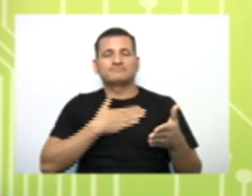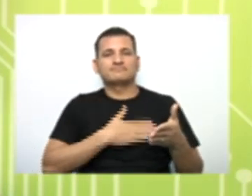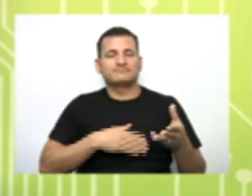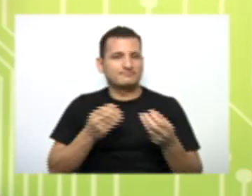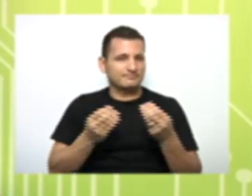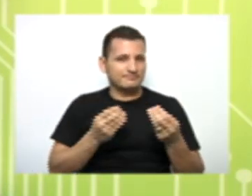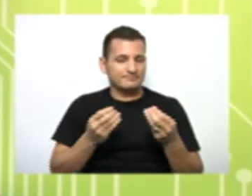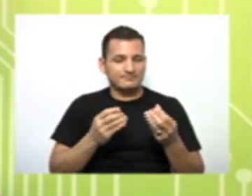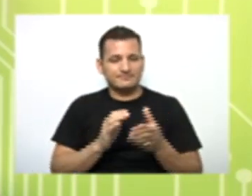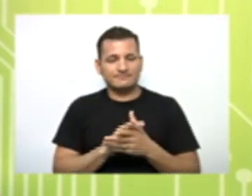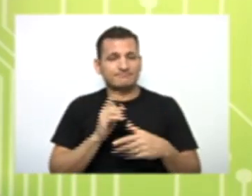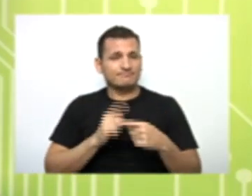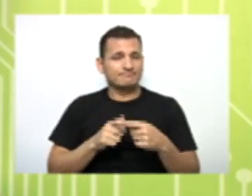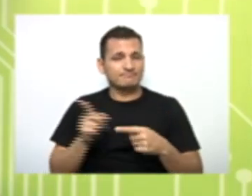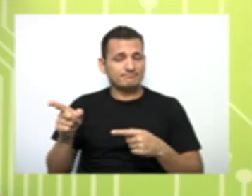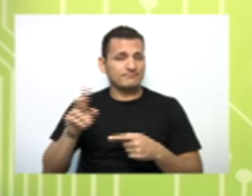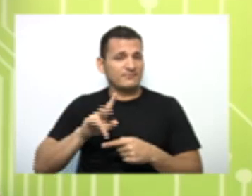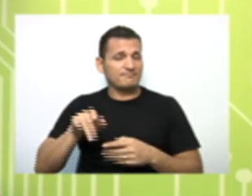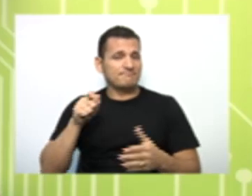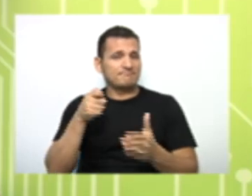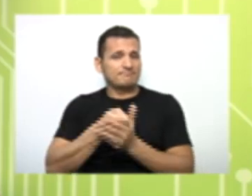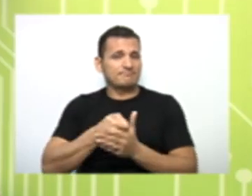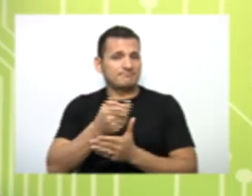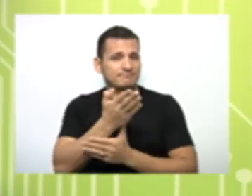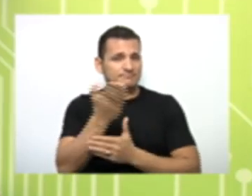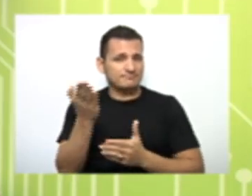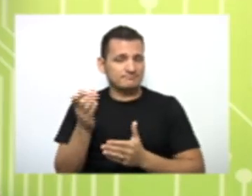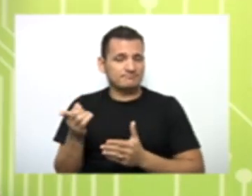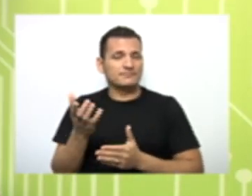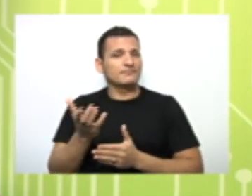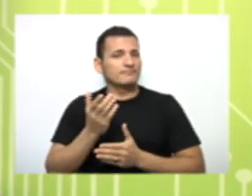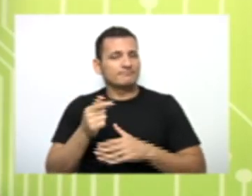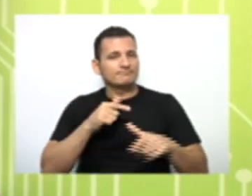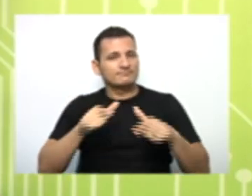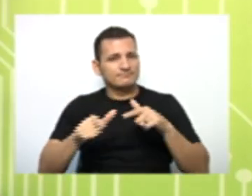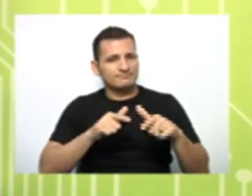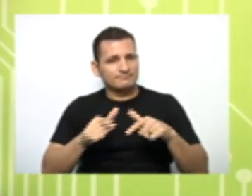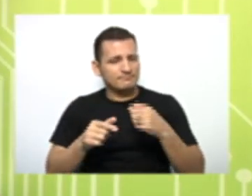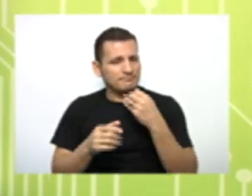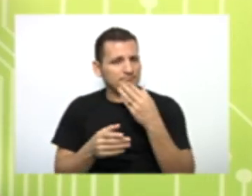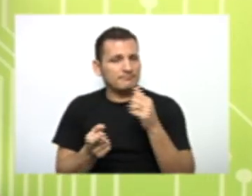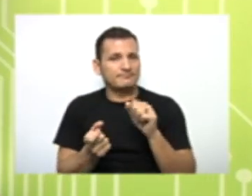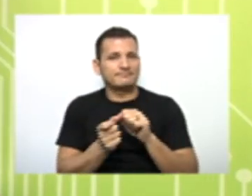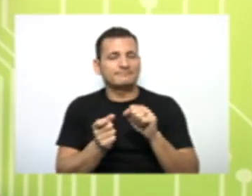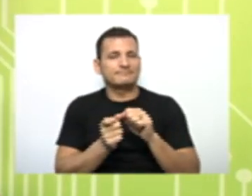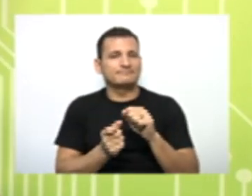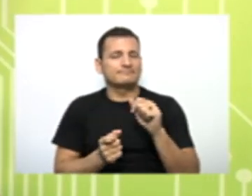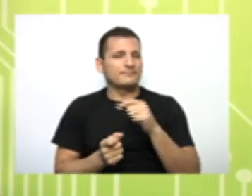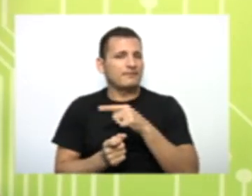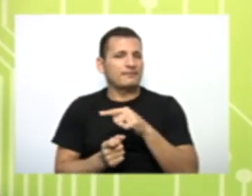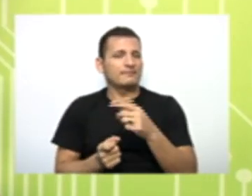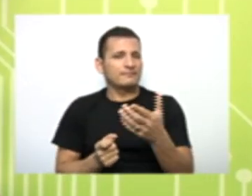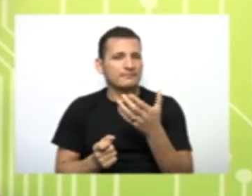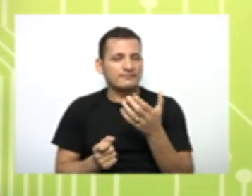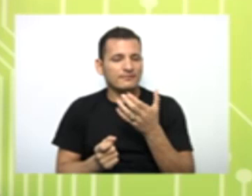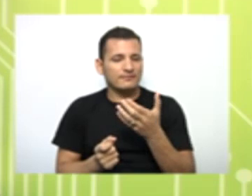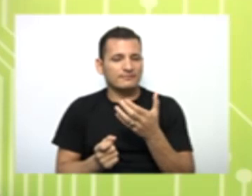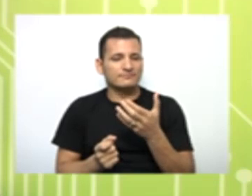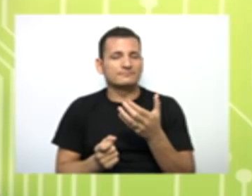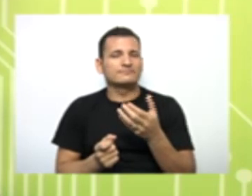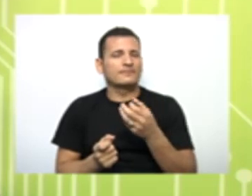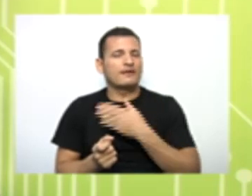né? Afinal, ele vai pagar você. Ele quer um serviço bem feito. Ele quer uma coisa